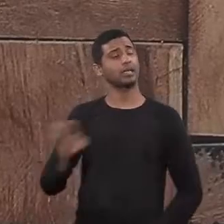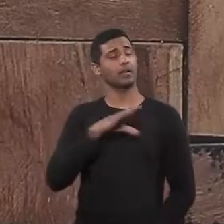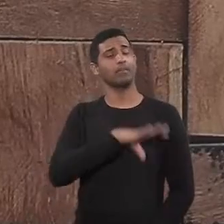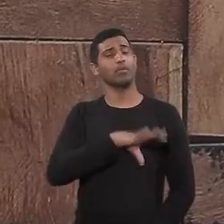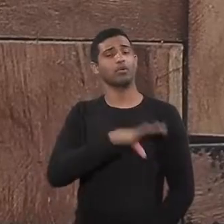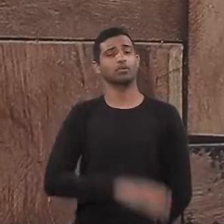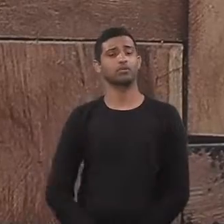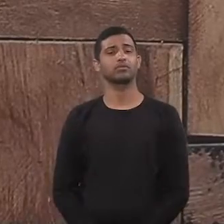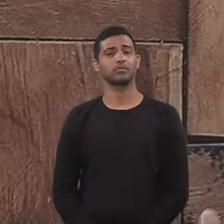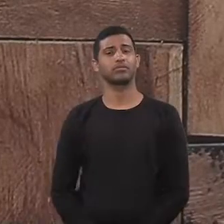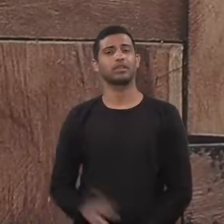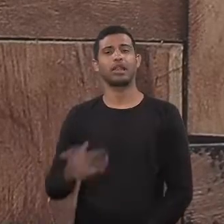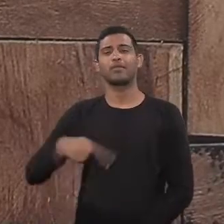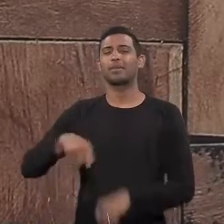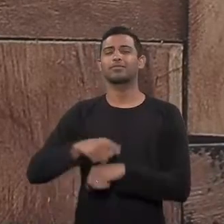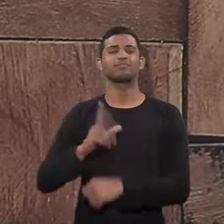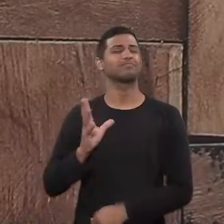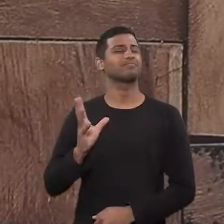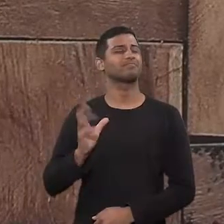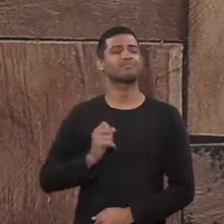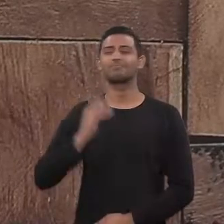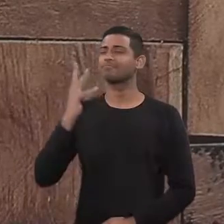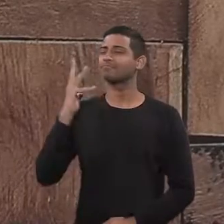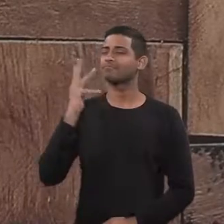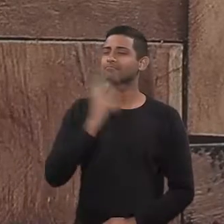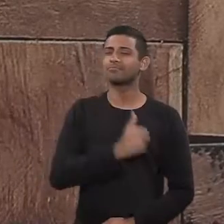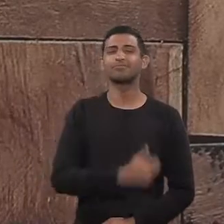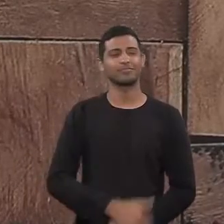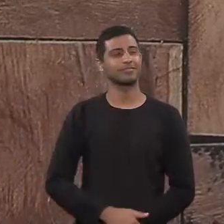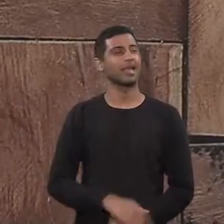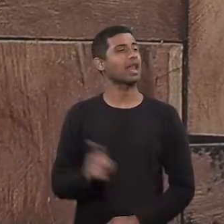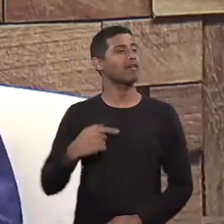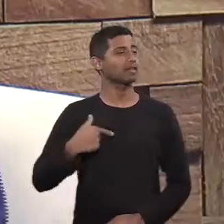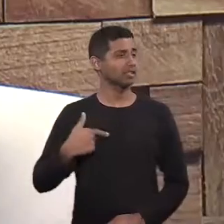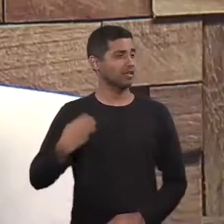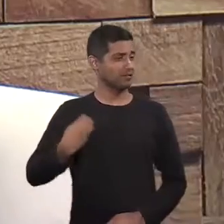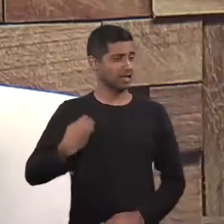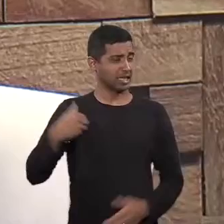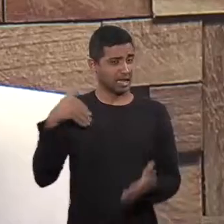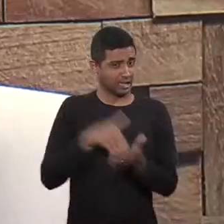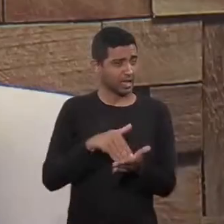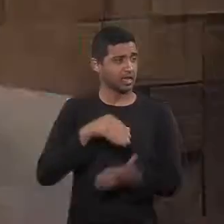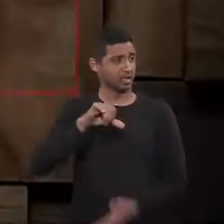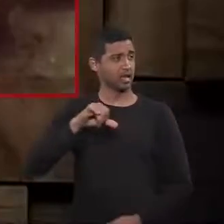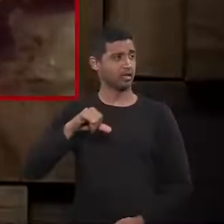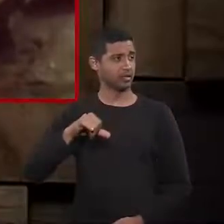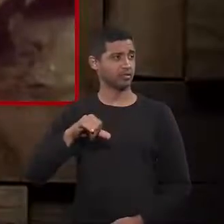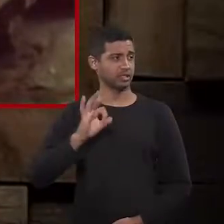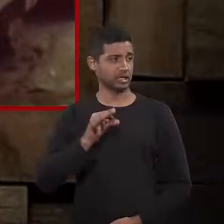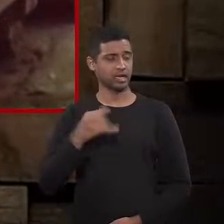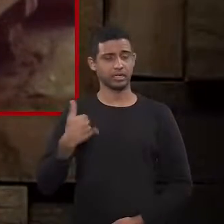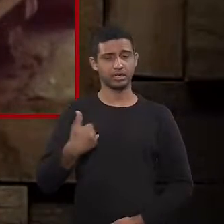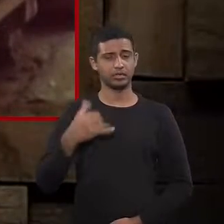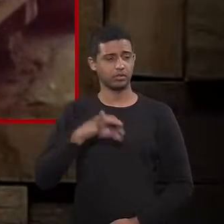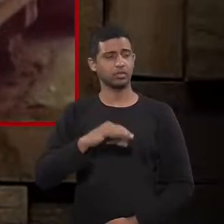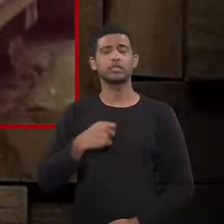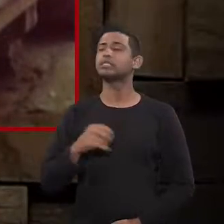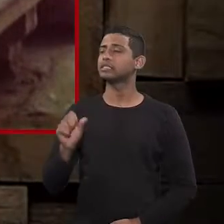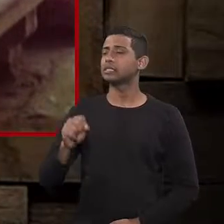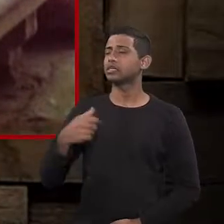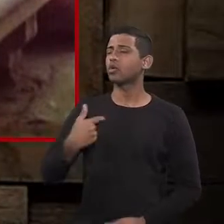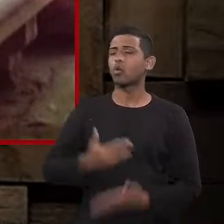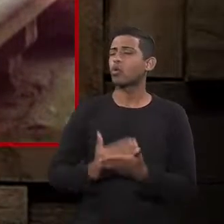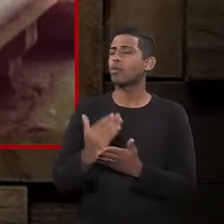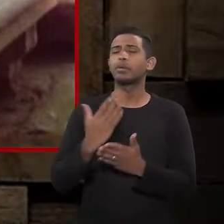lá, nesse país tão querido, né, tão bonito. E lá você viveu até 9 anos? Até os 9, eu